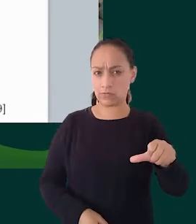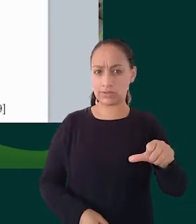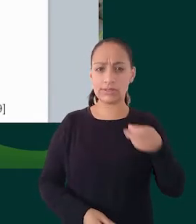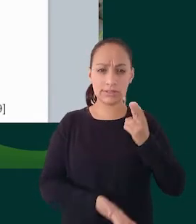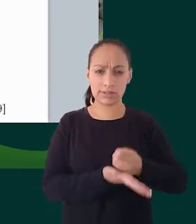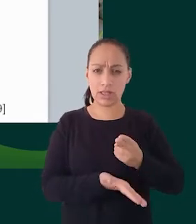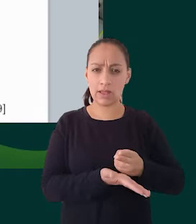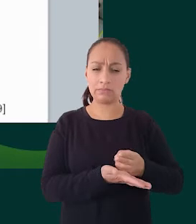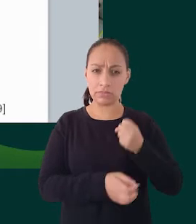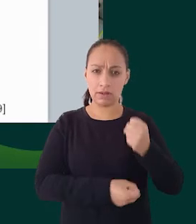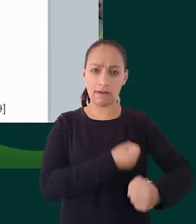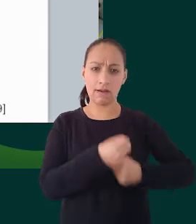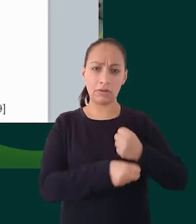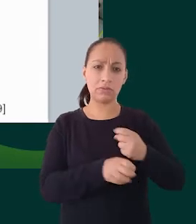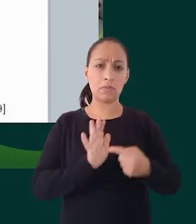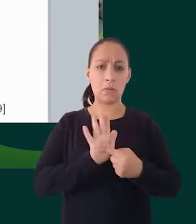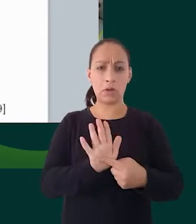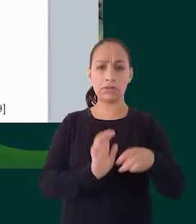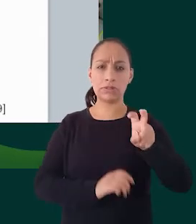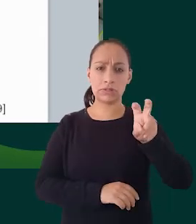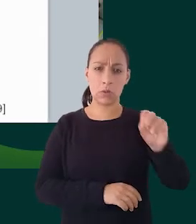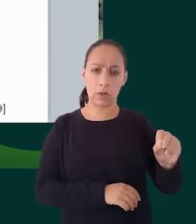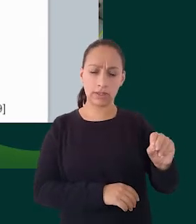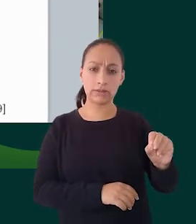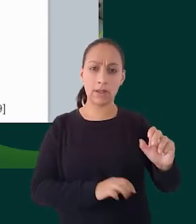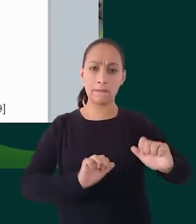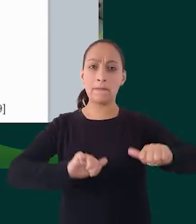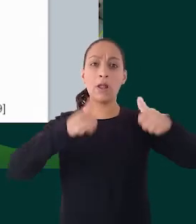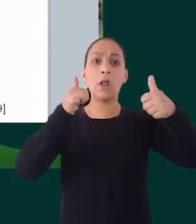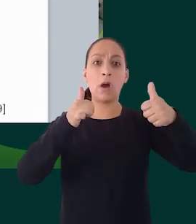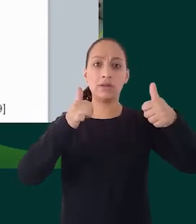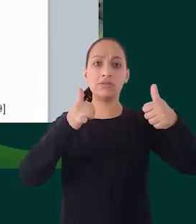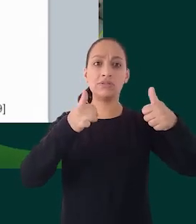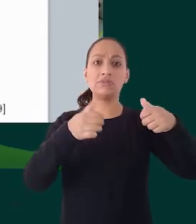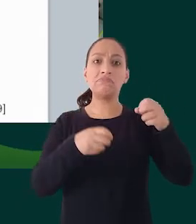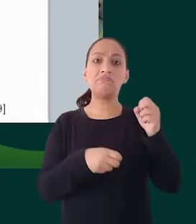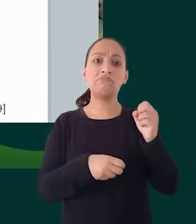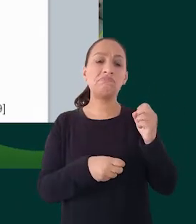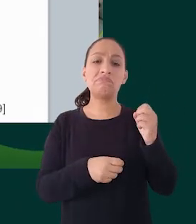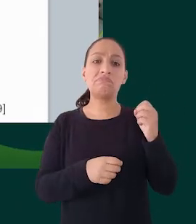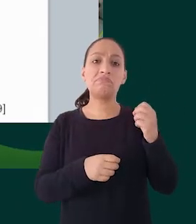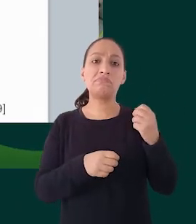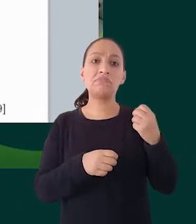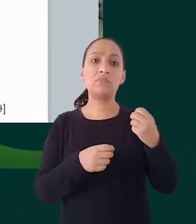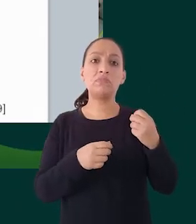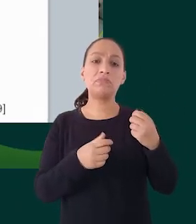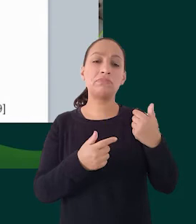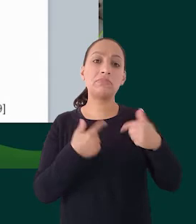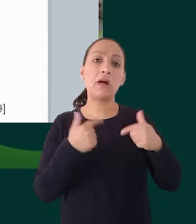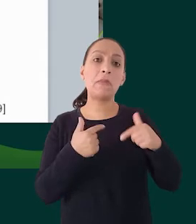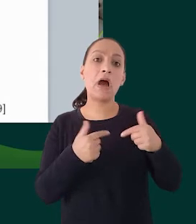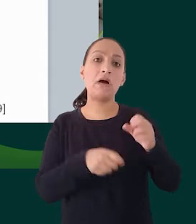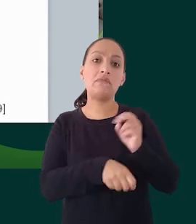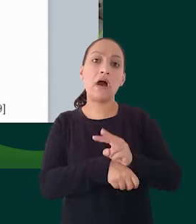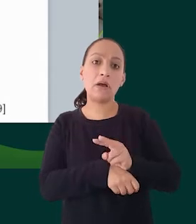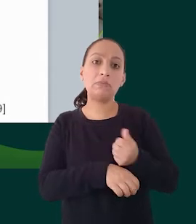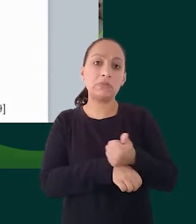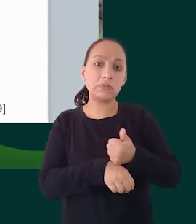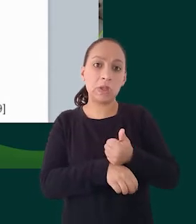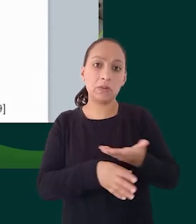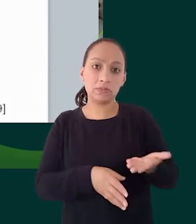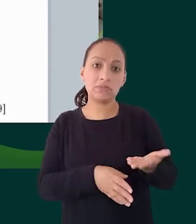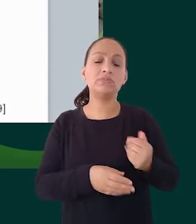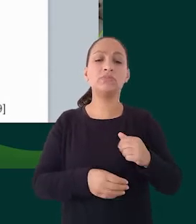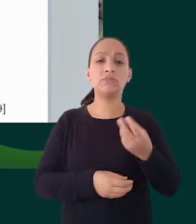ela mostra 50 melhores empregos, né, para trabalhar. Em